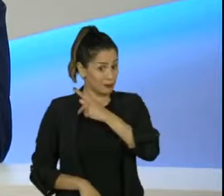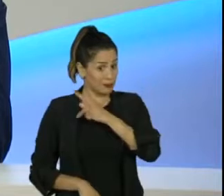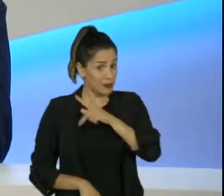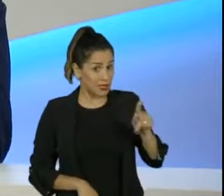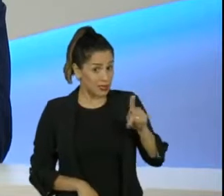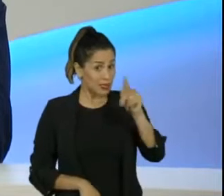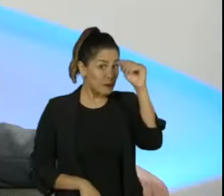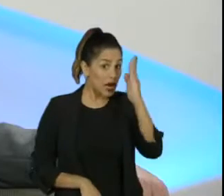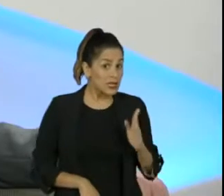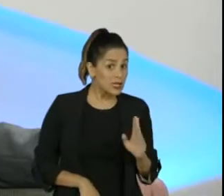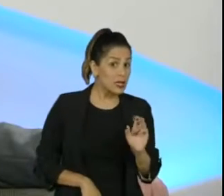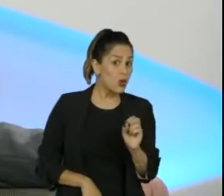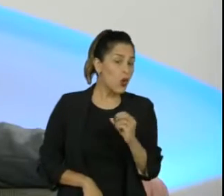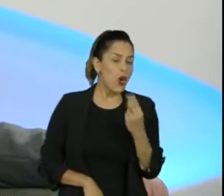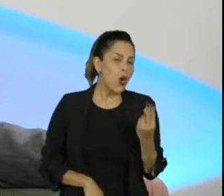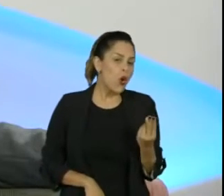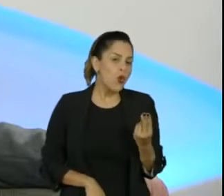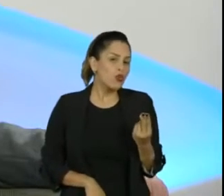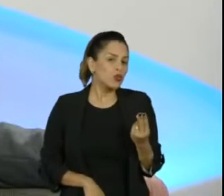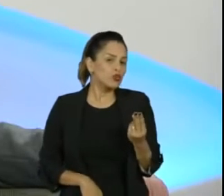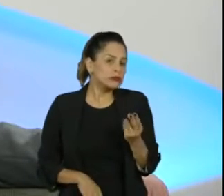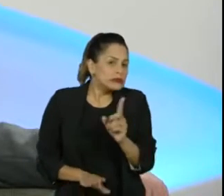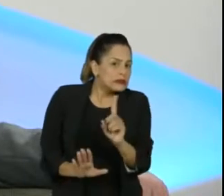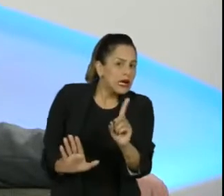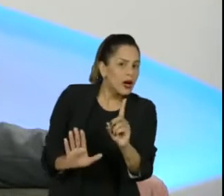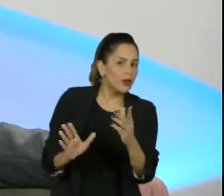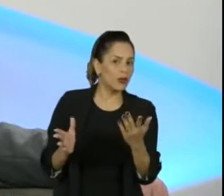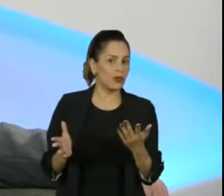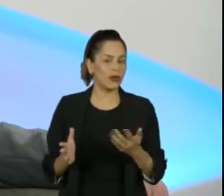não descarta? Ô, Ricardo,